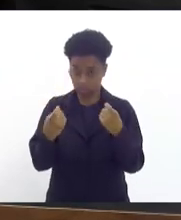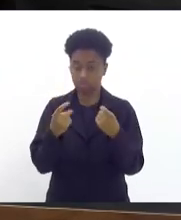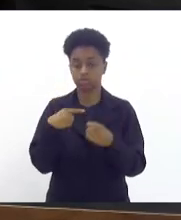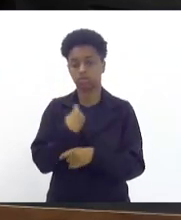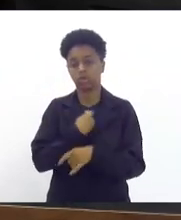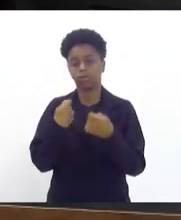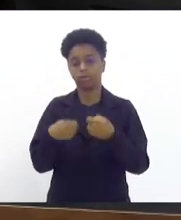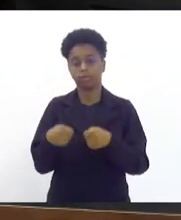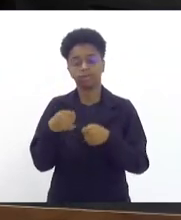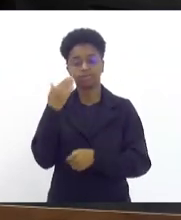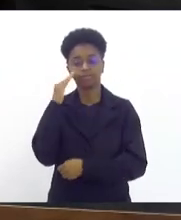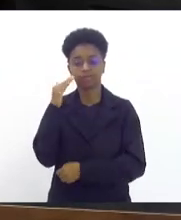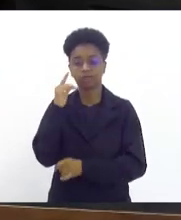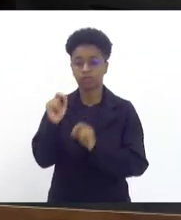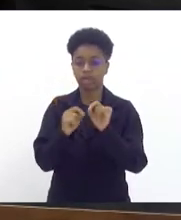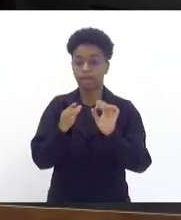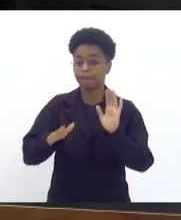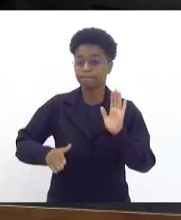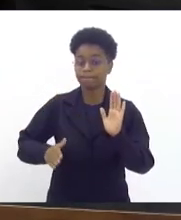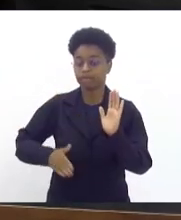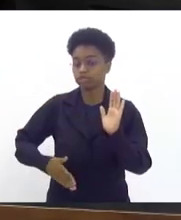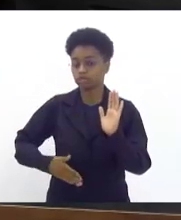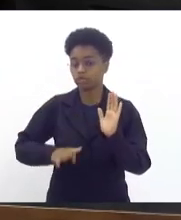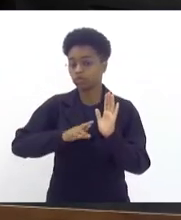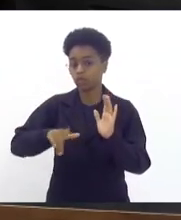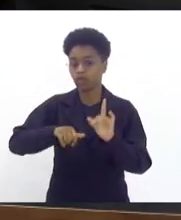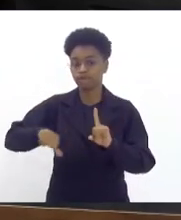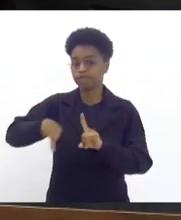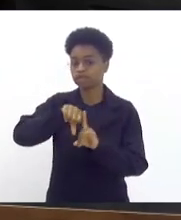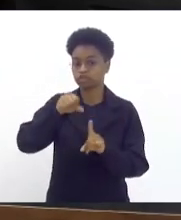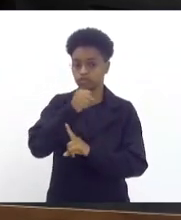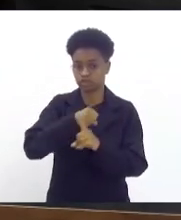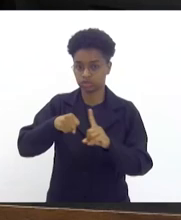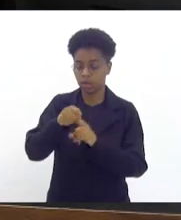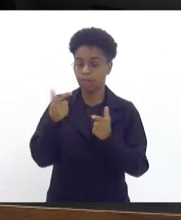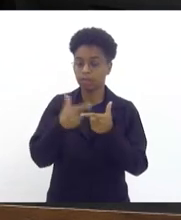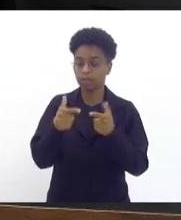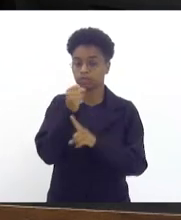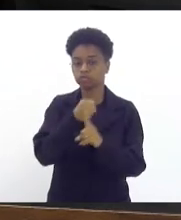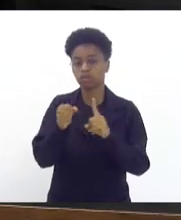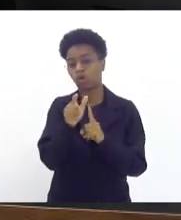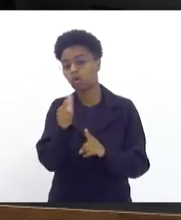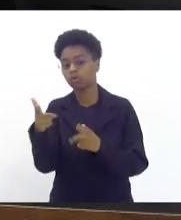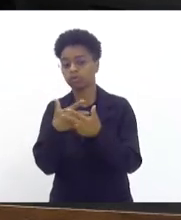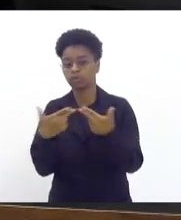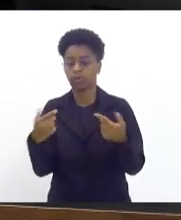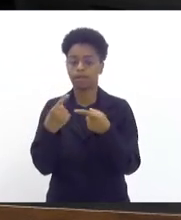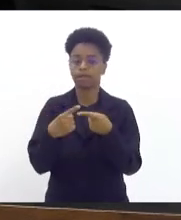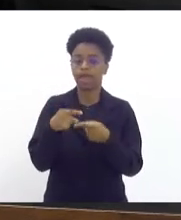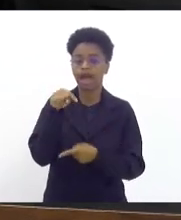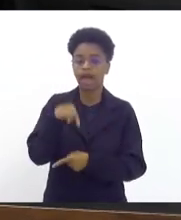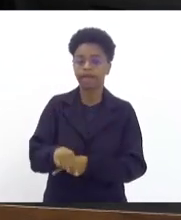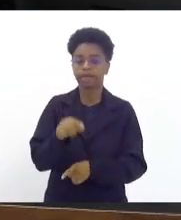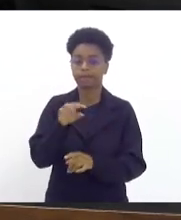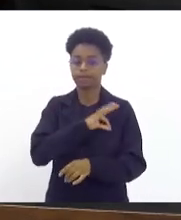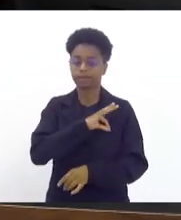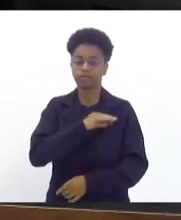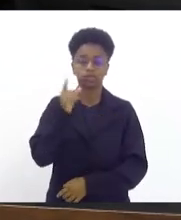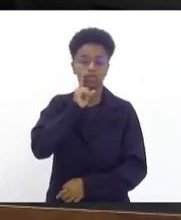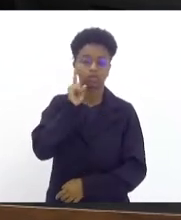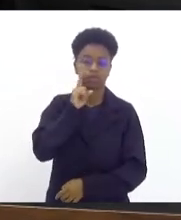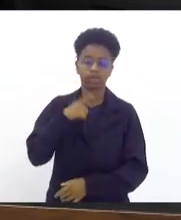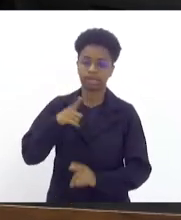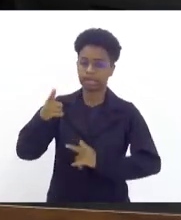tem que entender que bandido não é vítima da sociedade o problema social é outra coisa aqui os policiais enfrentam uma guerra por dia